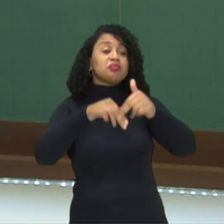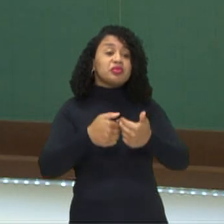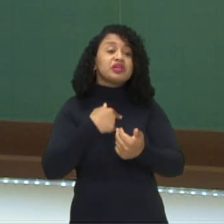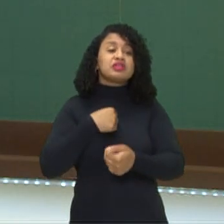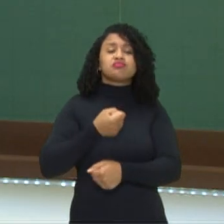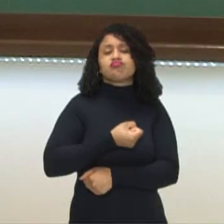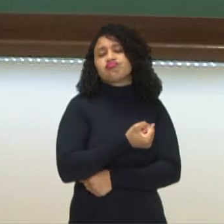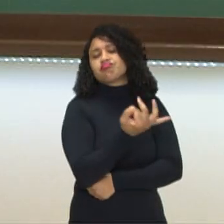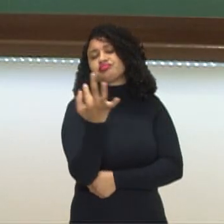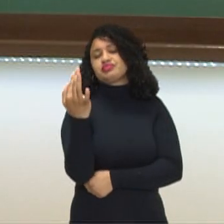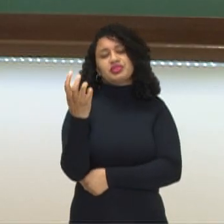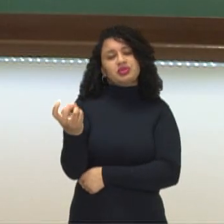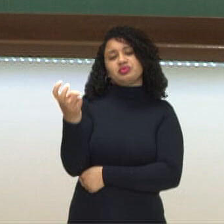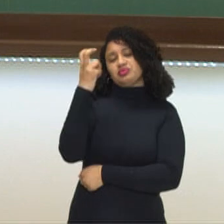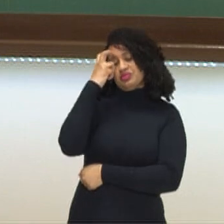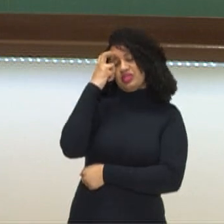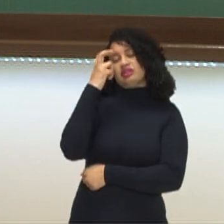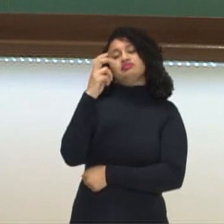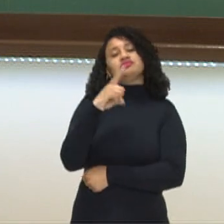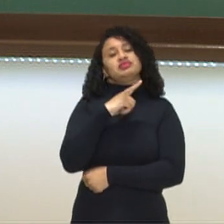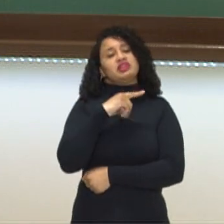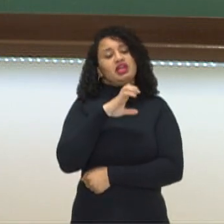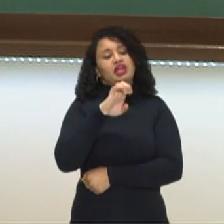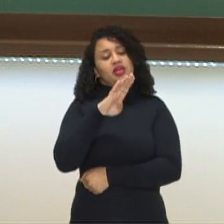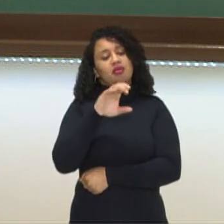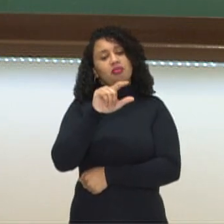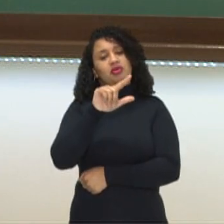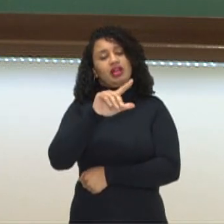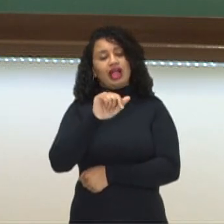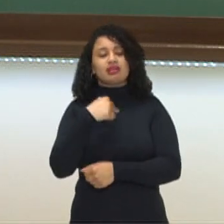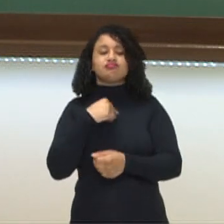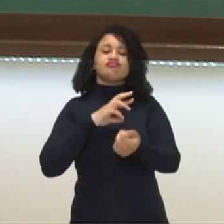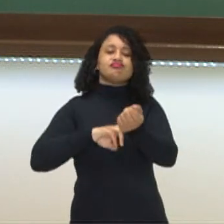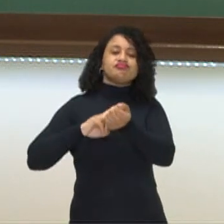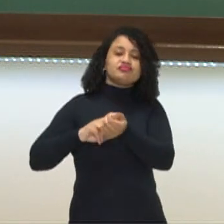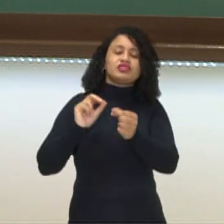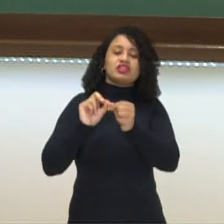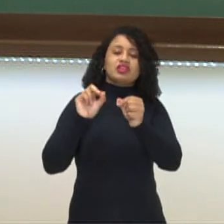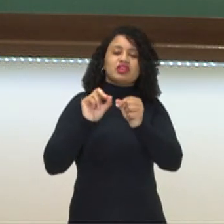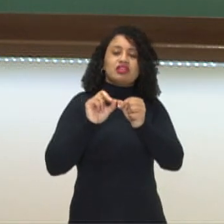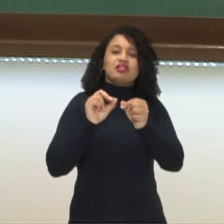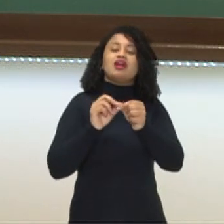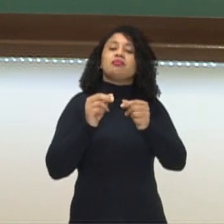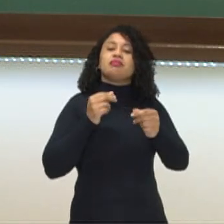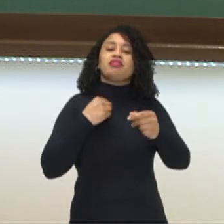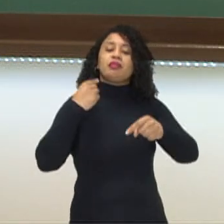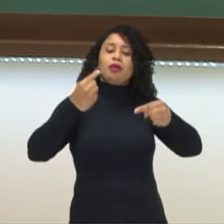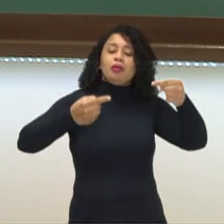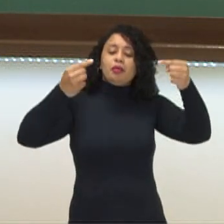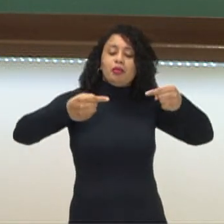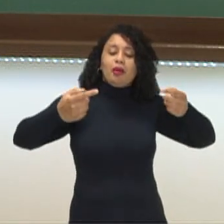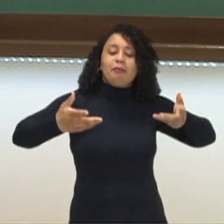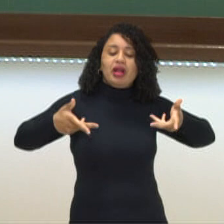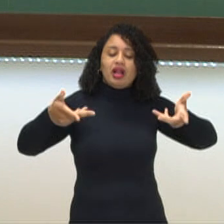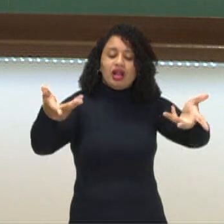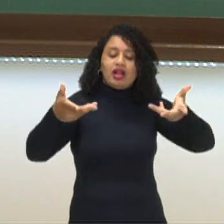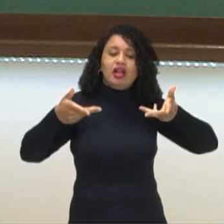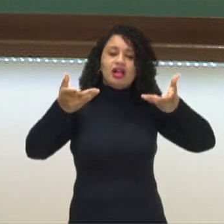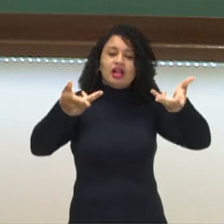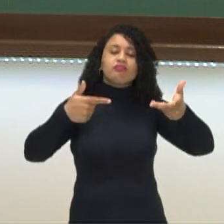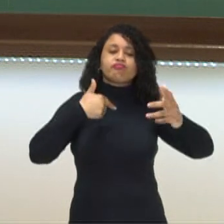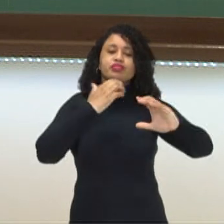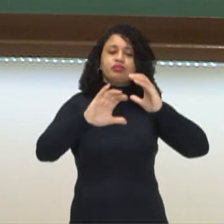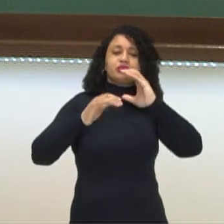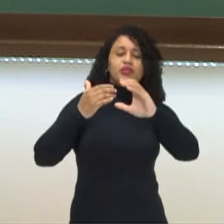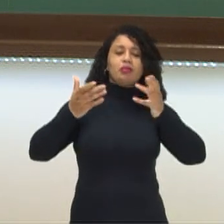gente falou das emboladas, né? Essas rimas que são feitas, né, muito rápidas por duplas, né? Então,